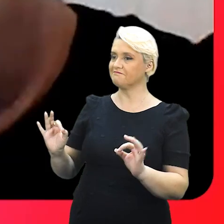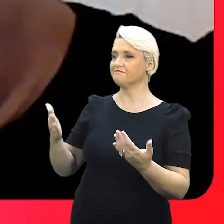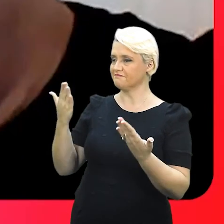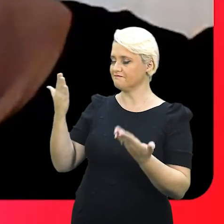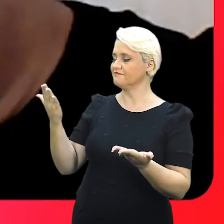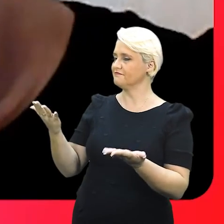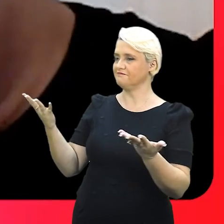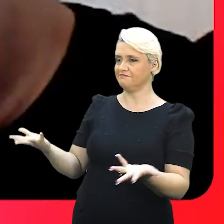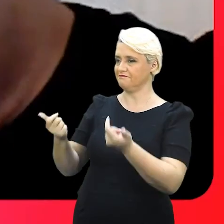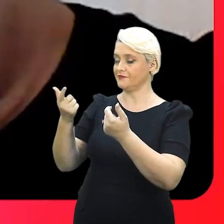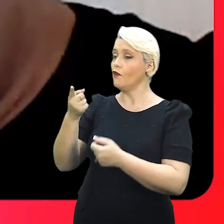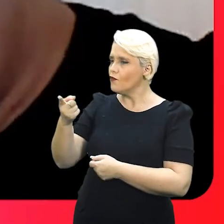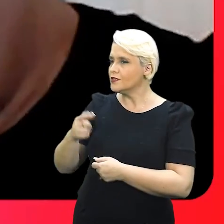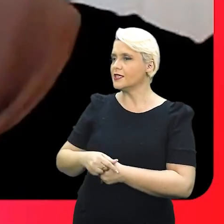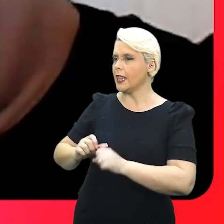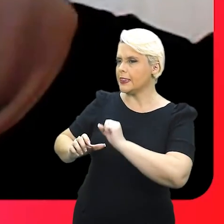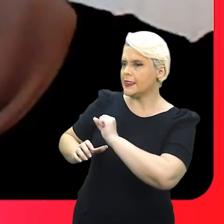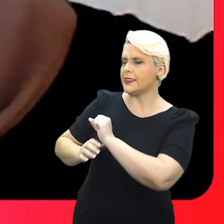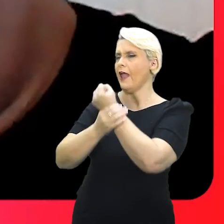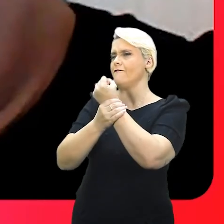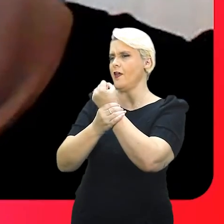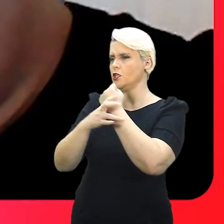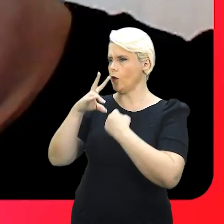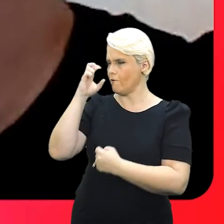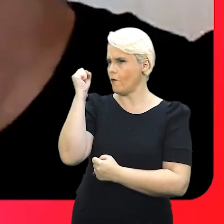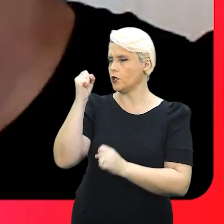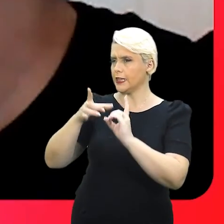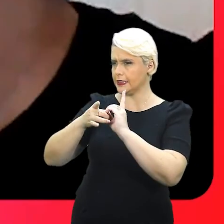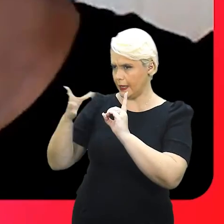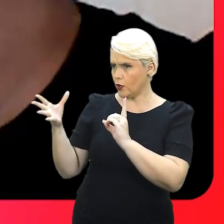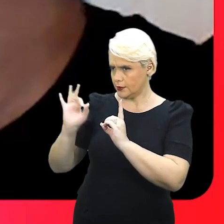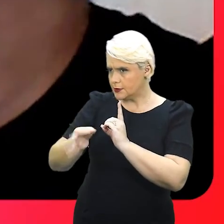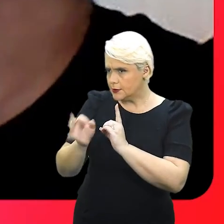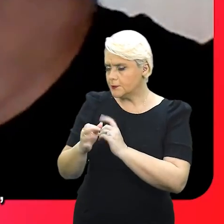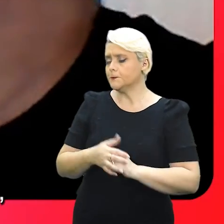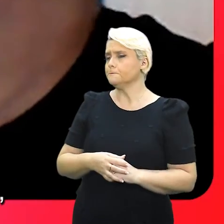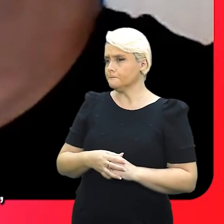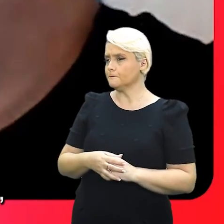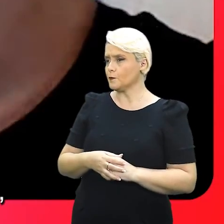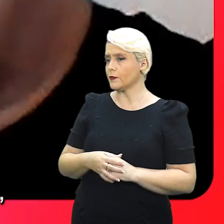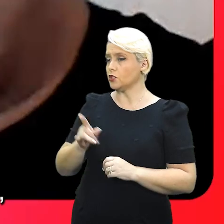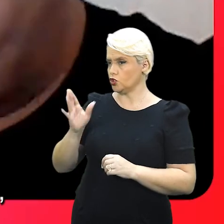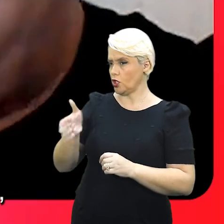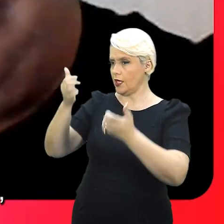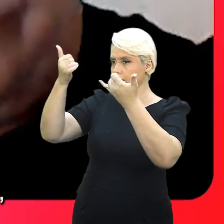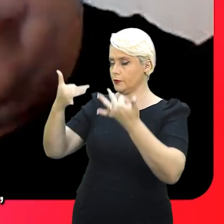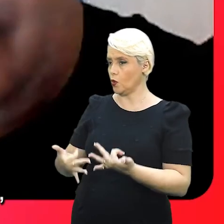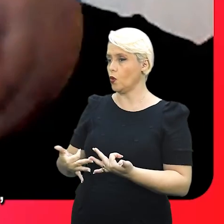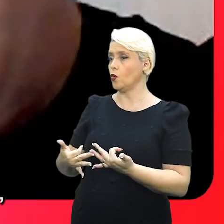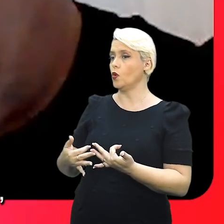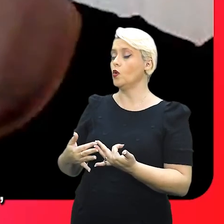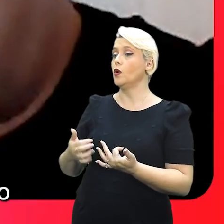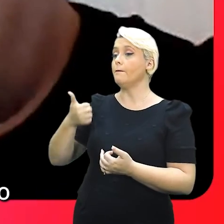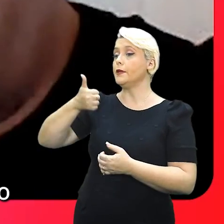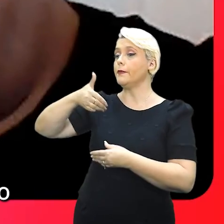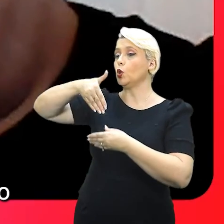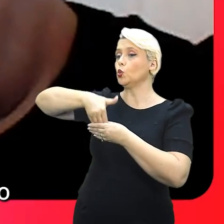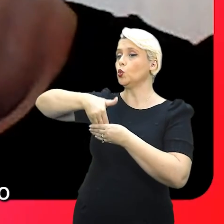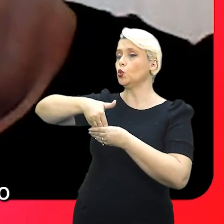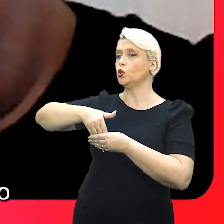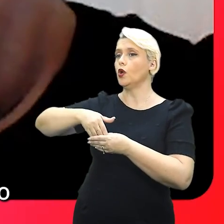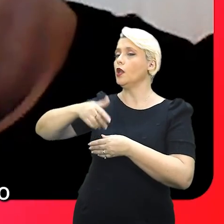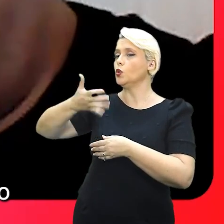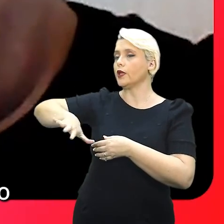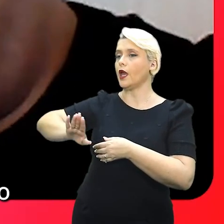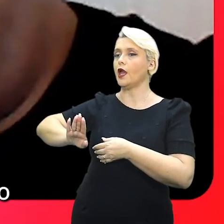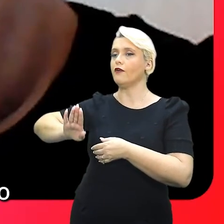bem. O senhor é um ferrenho defensor da democracia. Acabou de nos dizer que no primeiro turno nem Lula